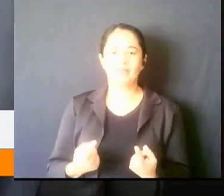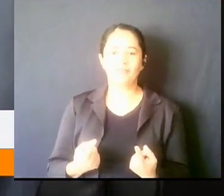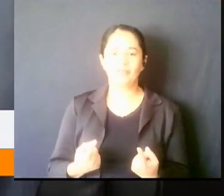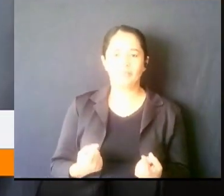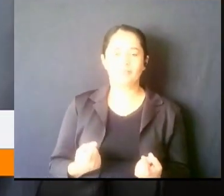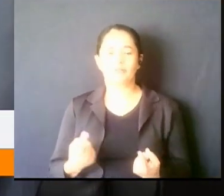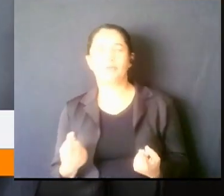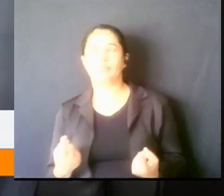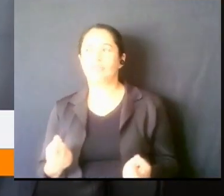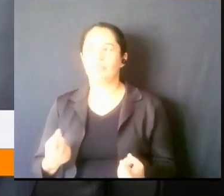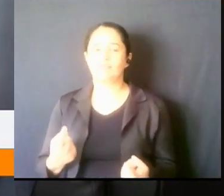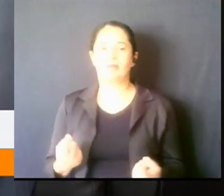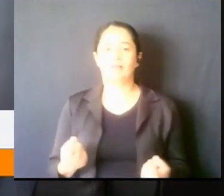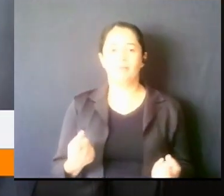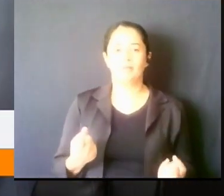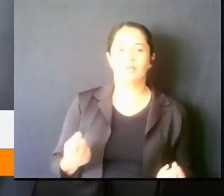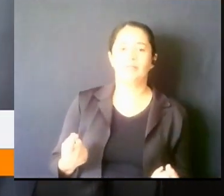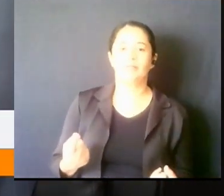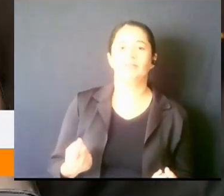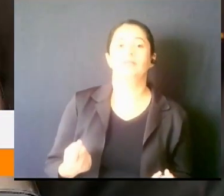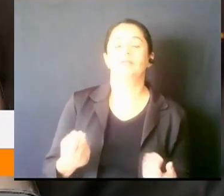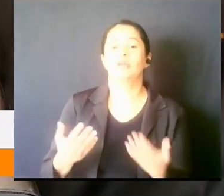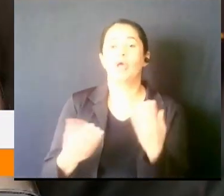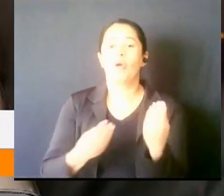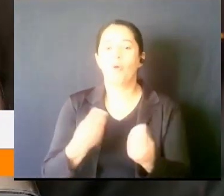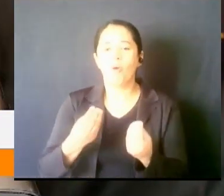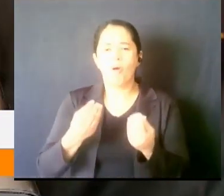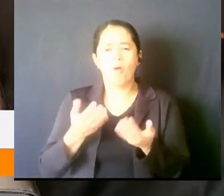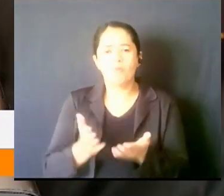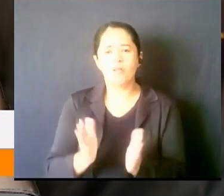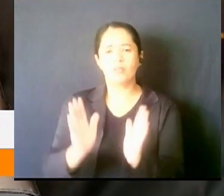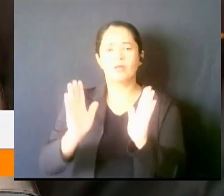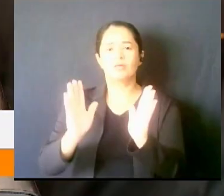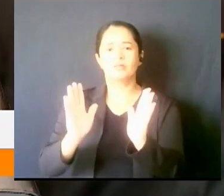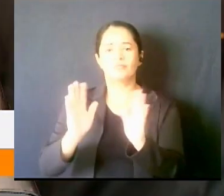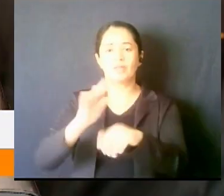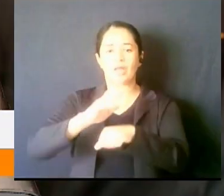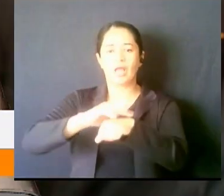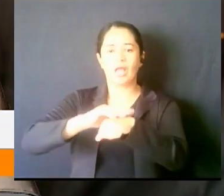de como vai nascer, as doenças que acontecem